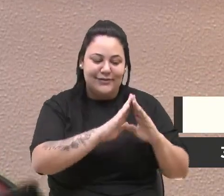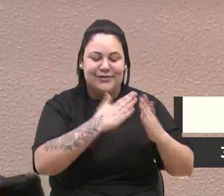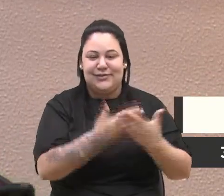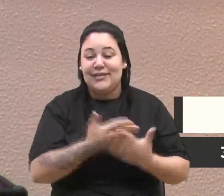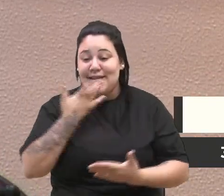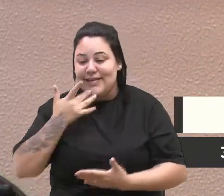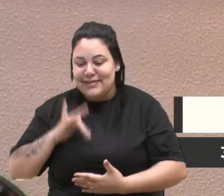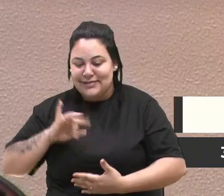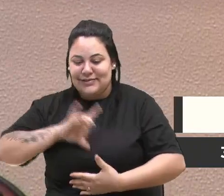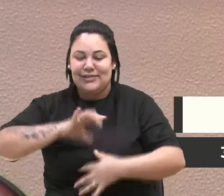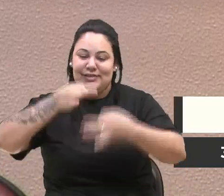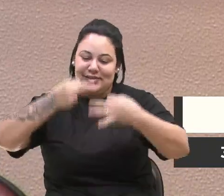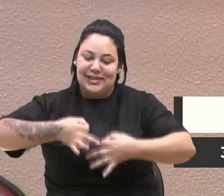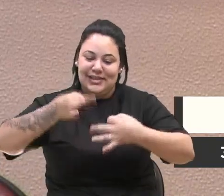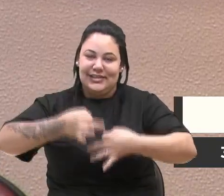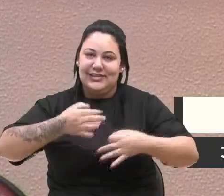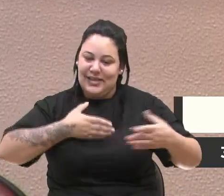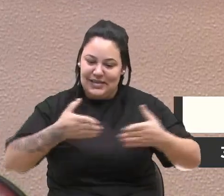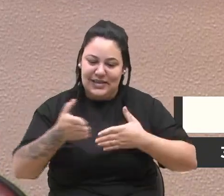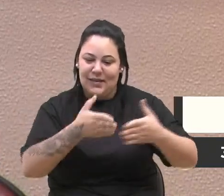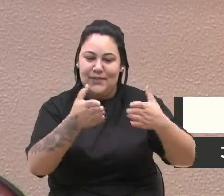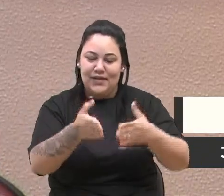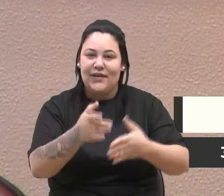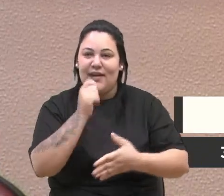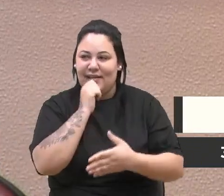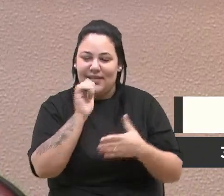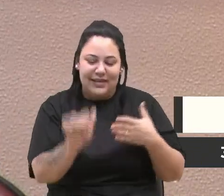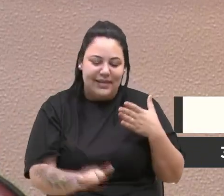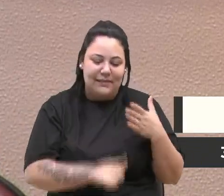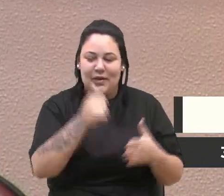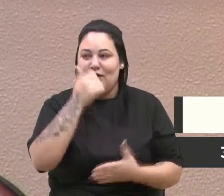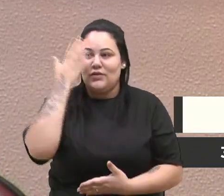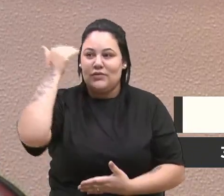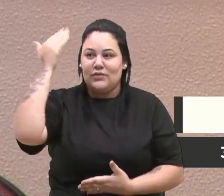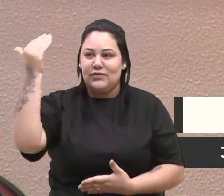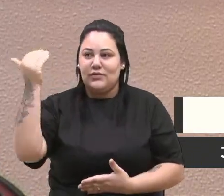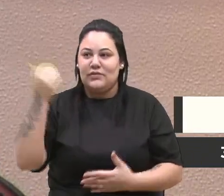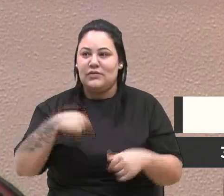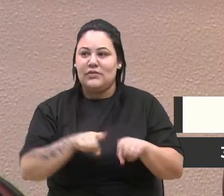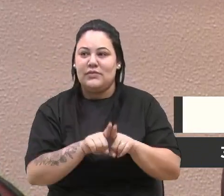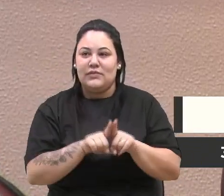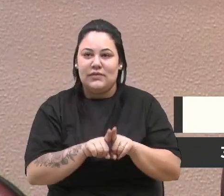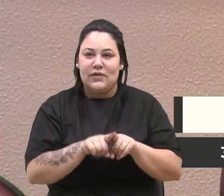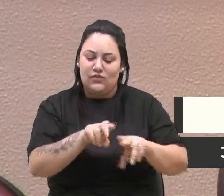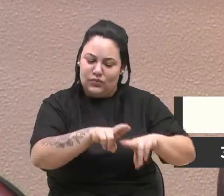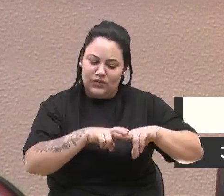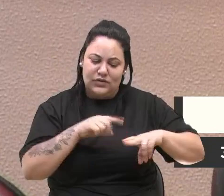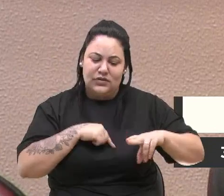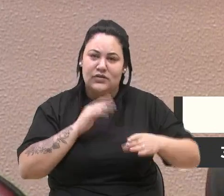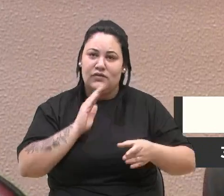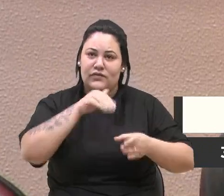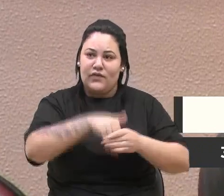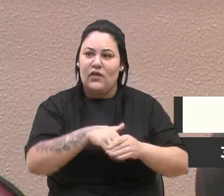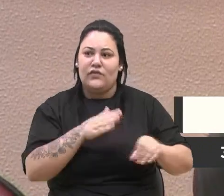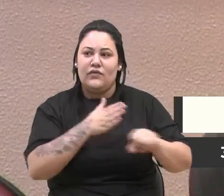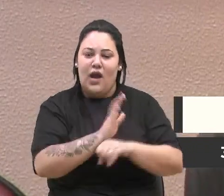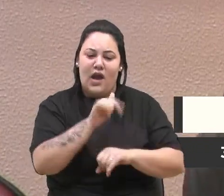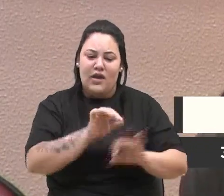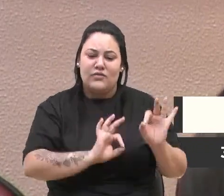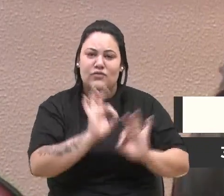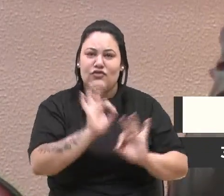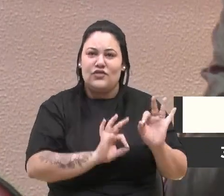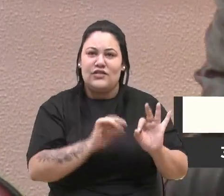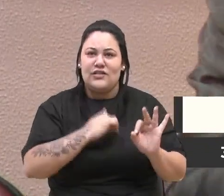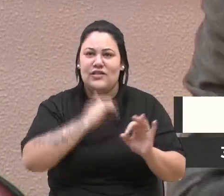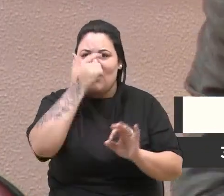certeza essa caminhada será de maior êxito então por isso voto favorável esse projeto que considero de